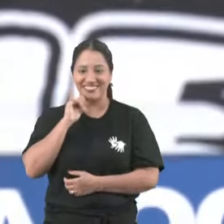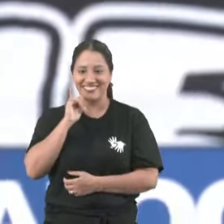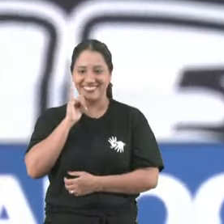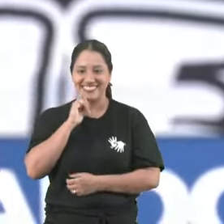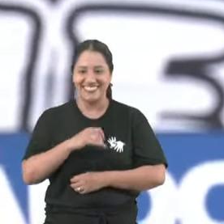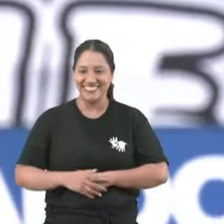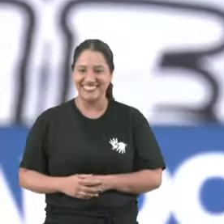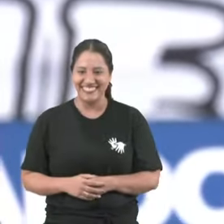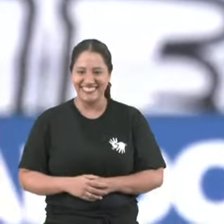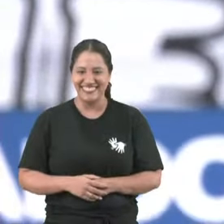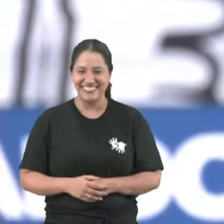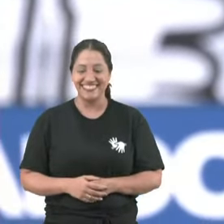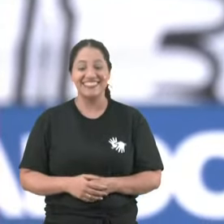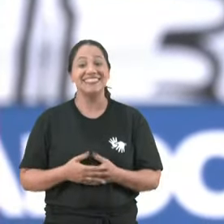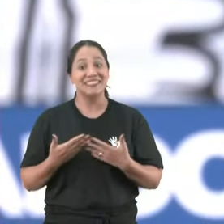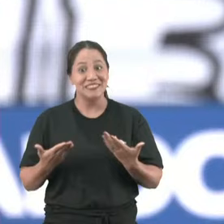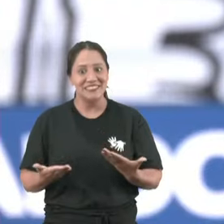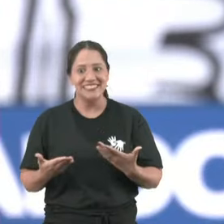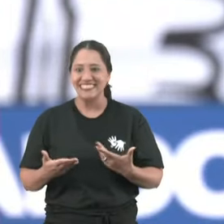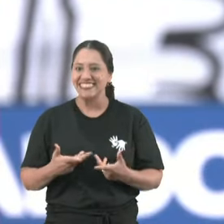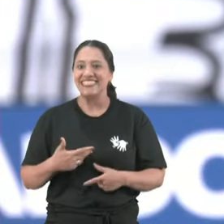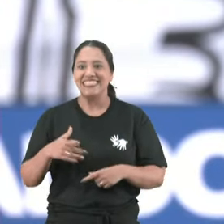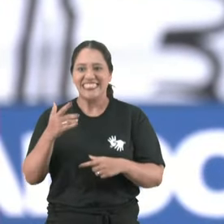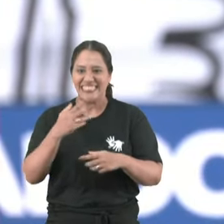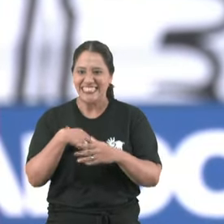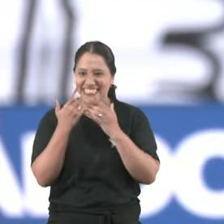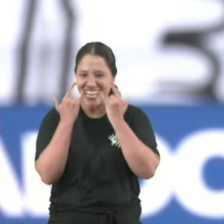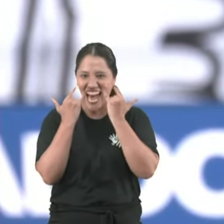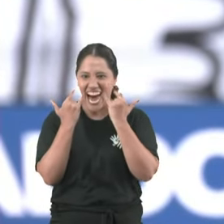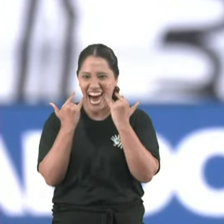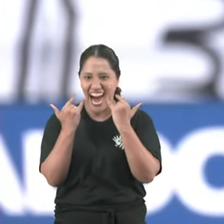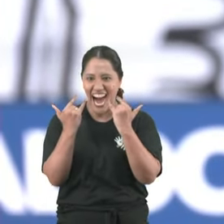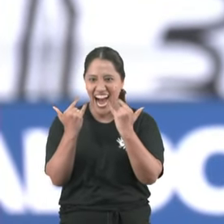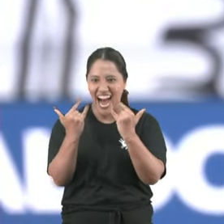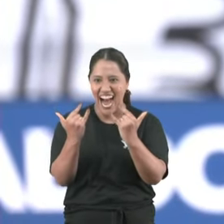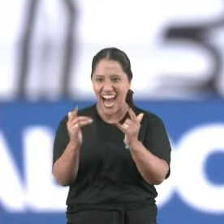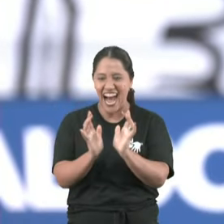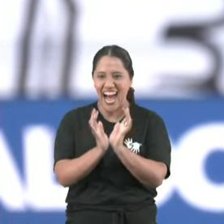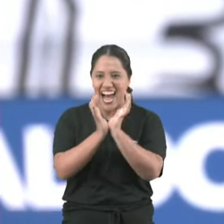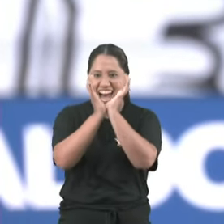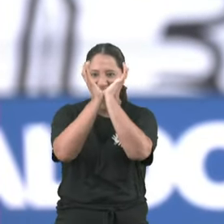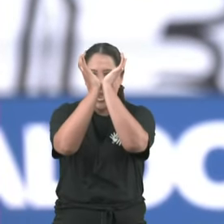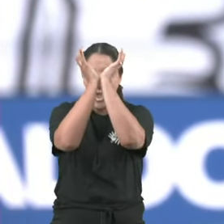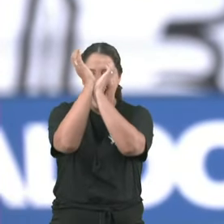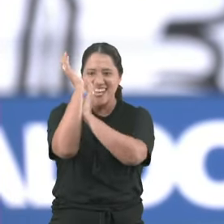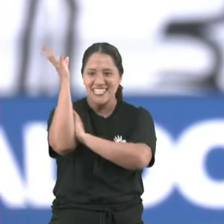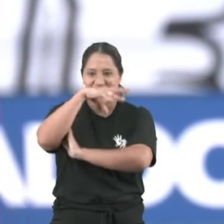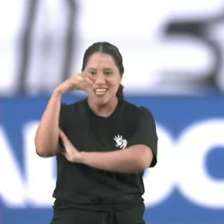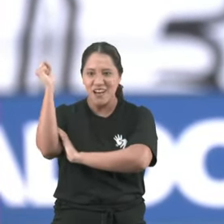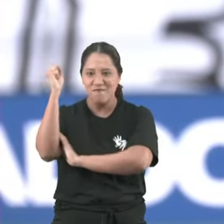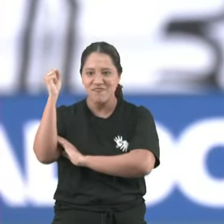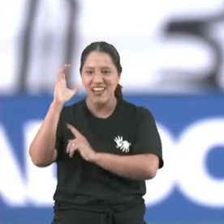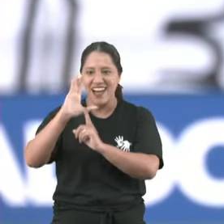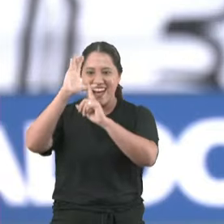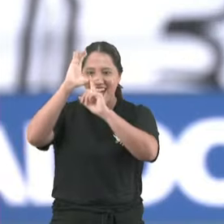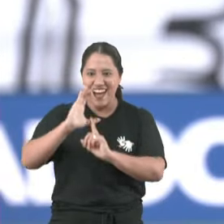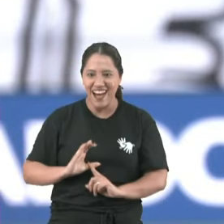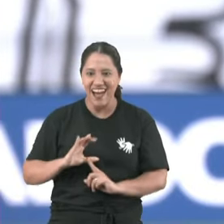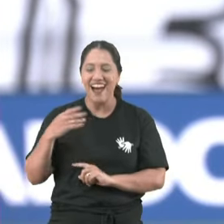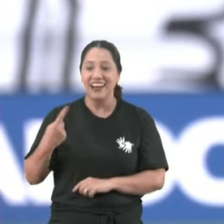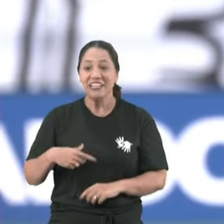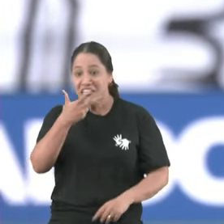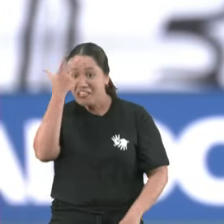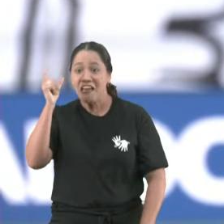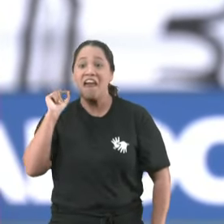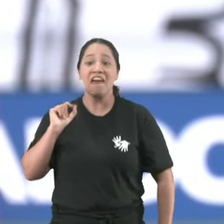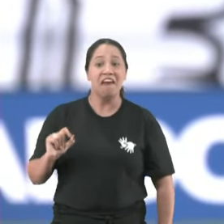é isso. E a cobiçada também está aí na tela. Taça de campeão alagoano do Alagoano 2024 é massa. Quem é que será